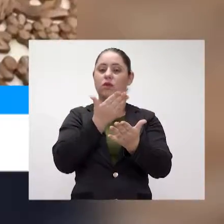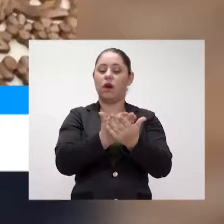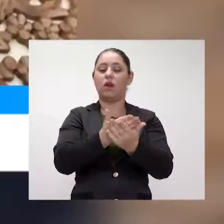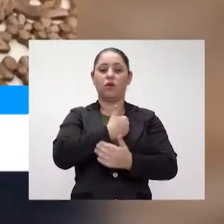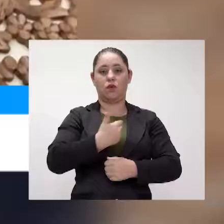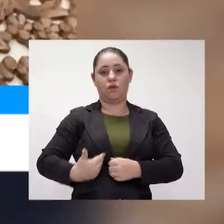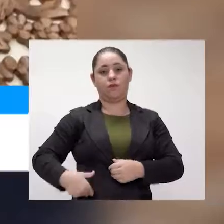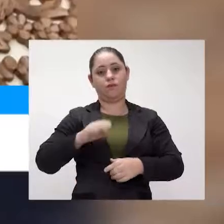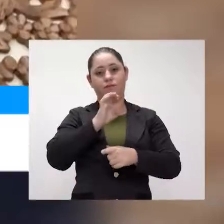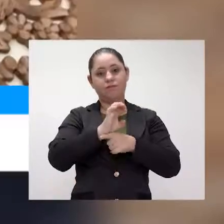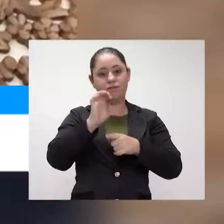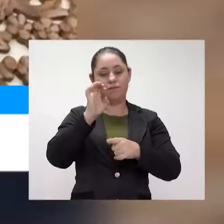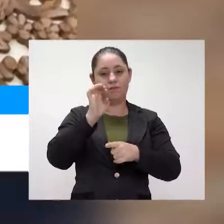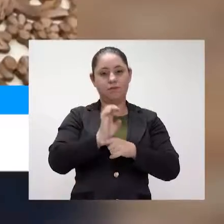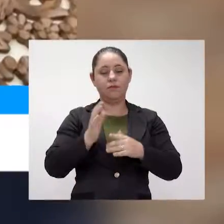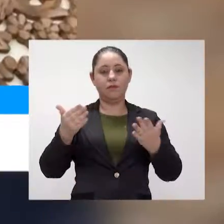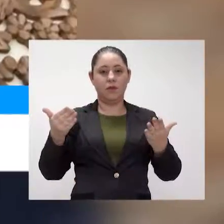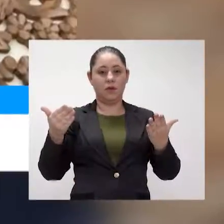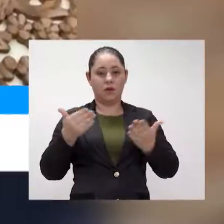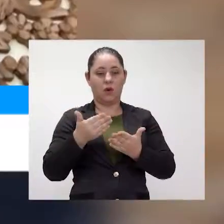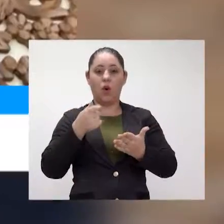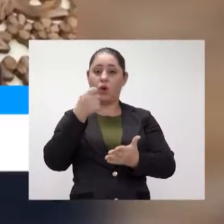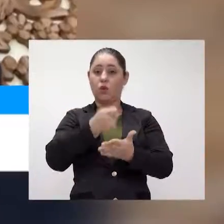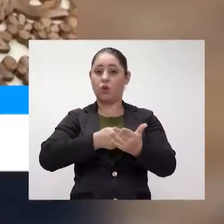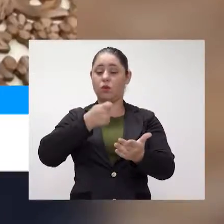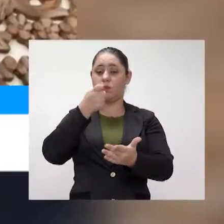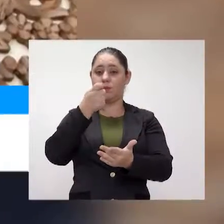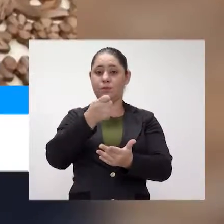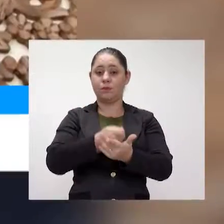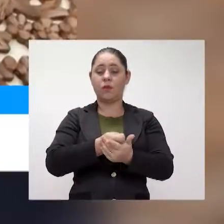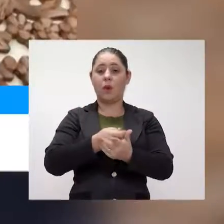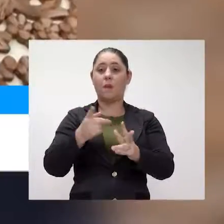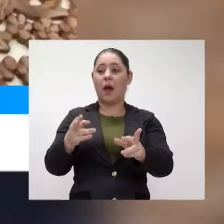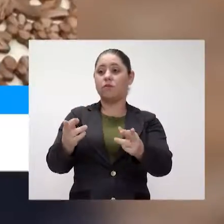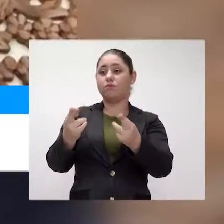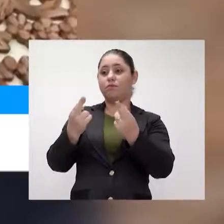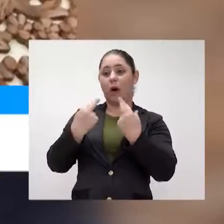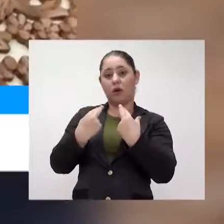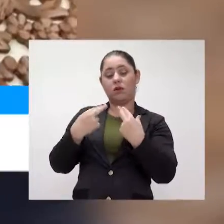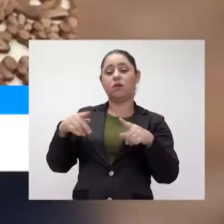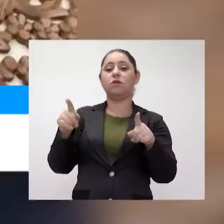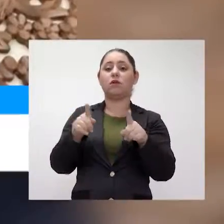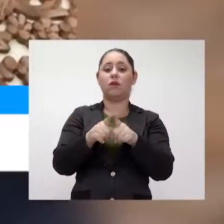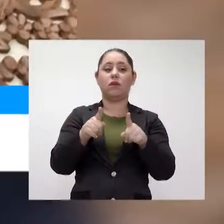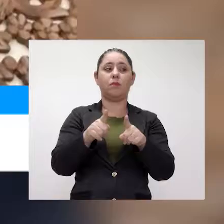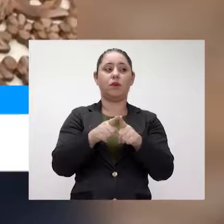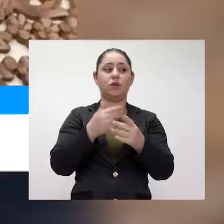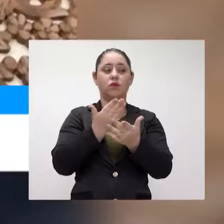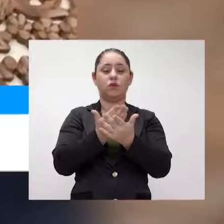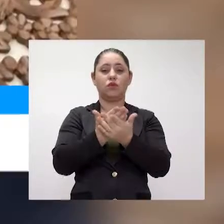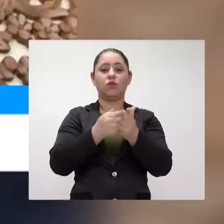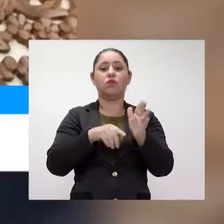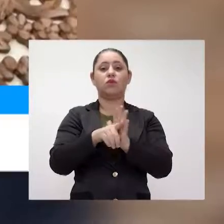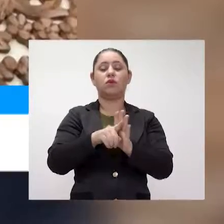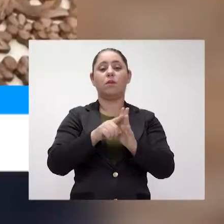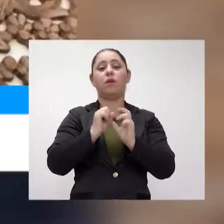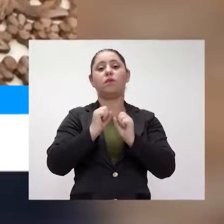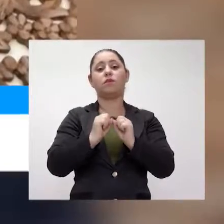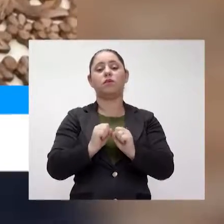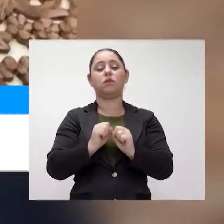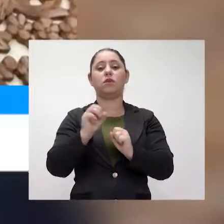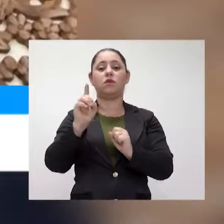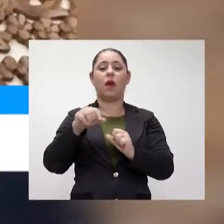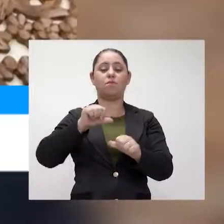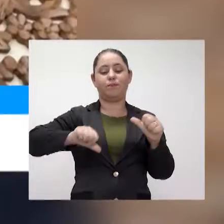estudado pelo governo do Estado, e agora nós estamos cobrando uma resposta também desses estudos